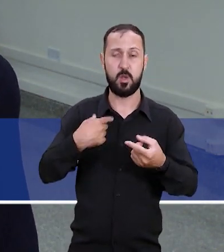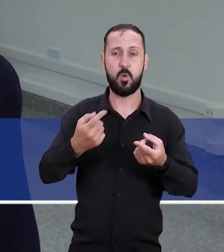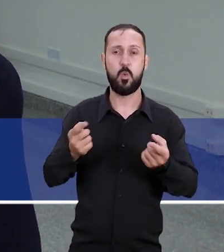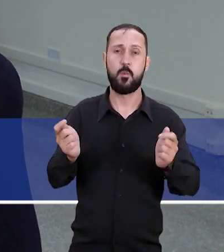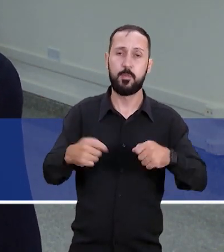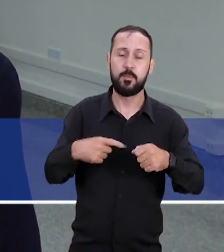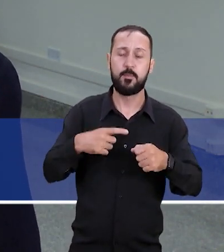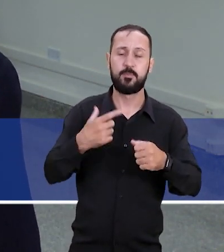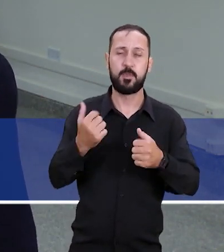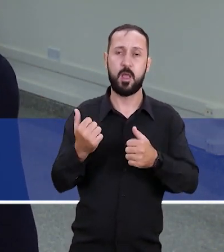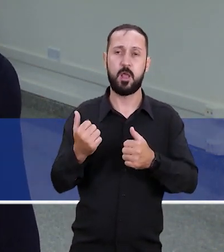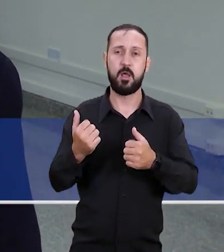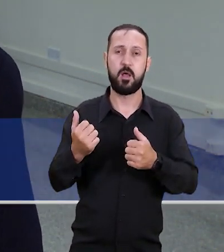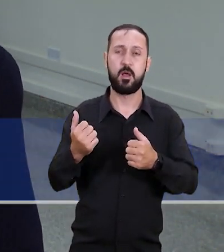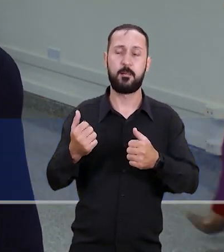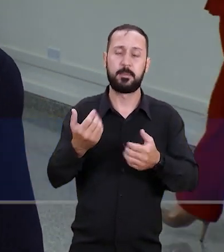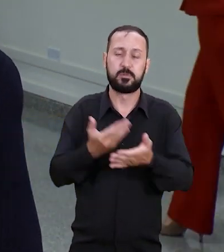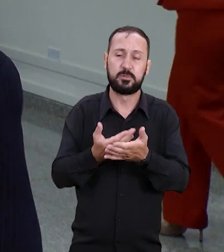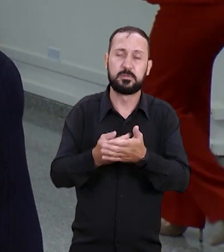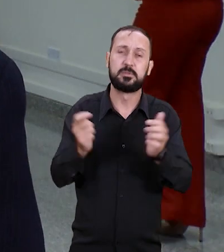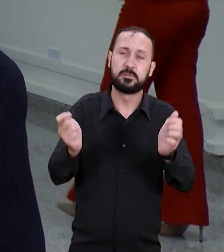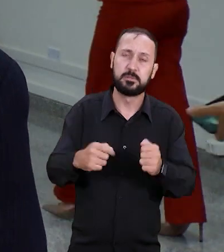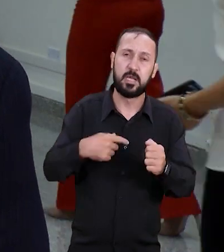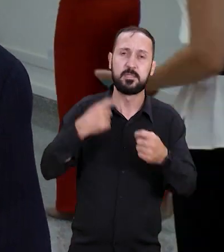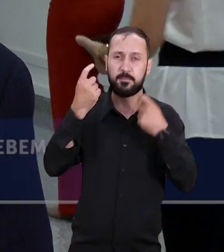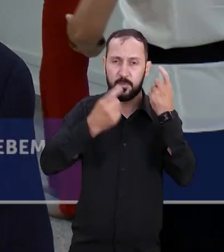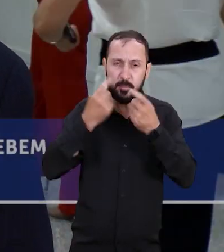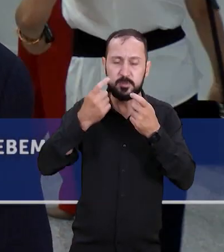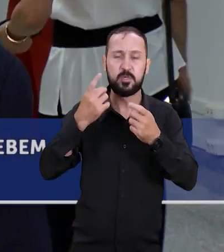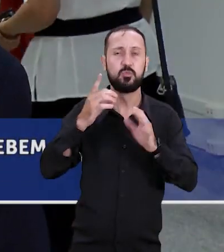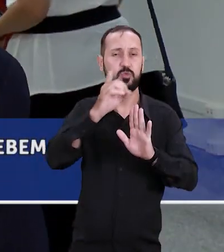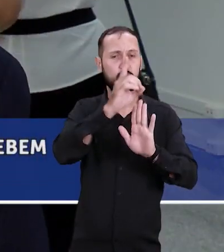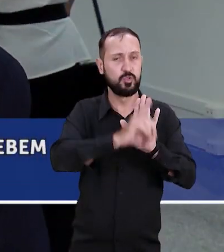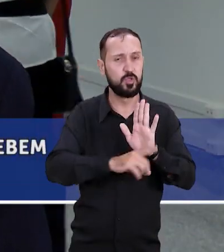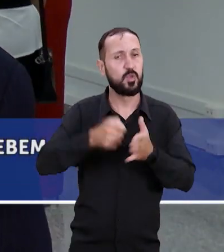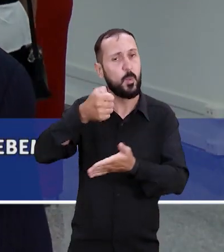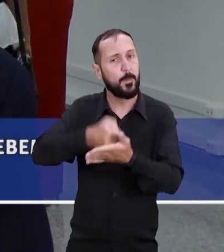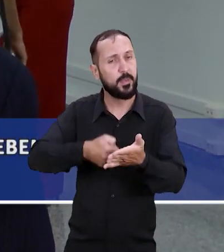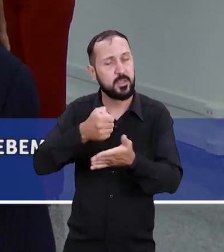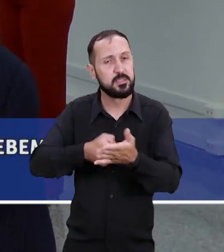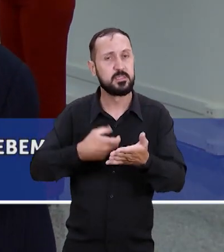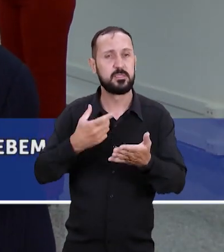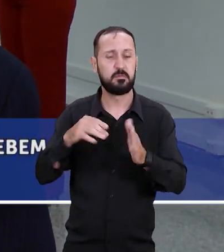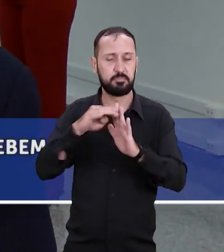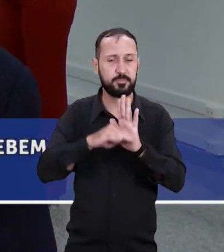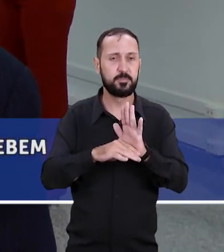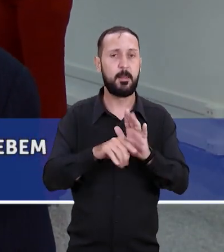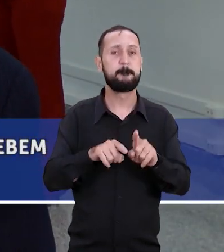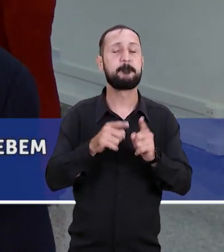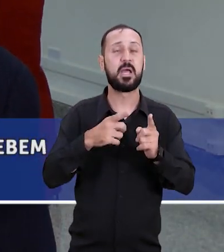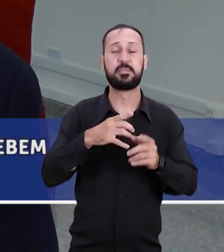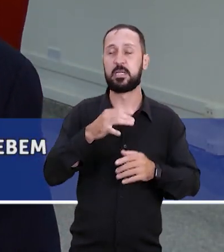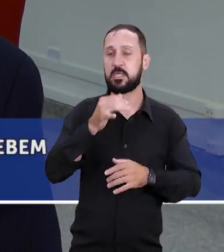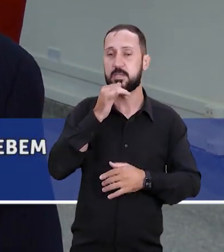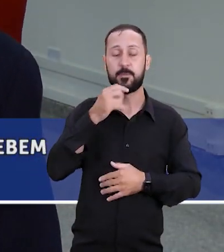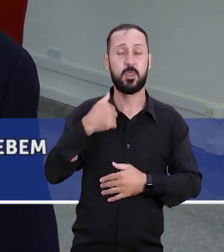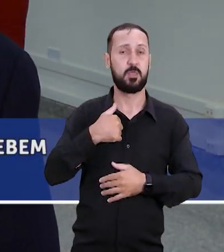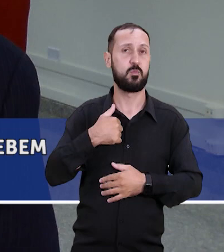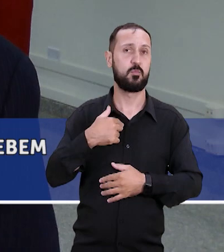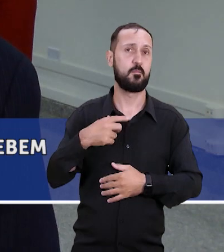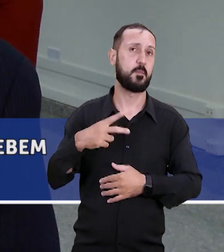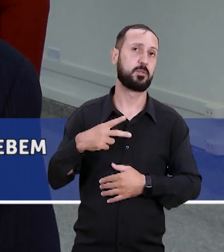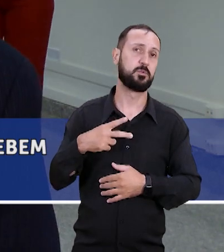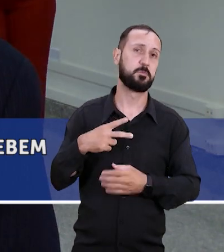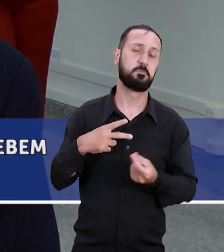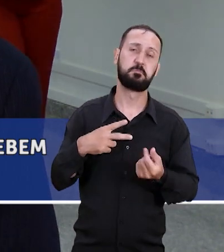preparação dos procuradores do Estado para responder pelo Estado de Mato Grosso do Sul as preocupações com direitos, deveres e obrigações.